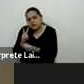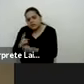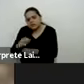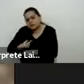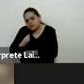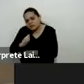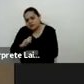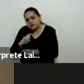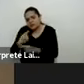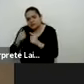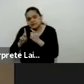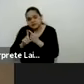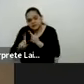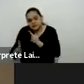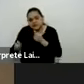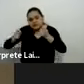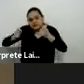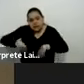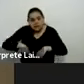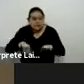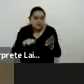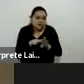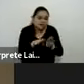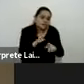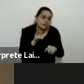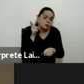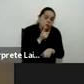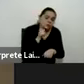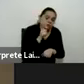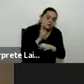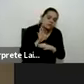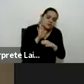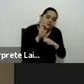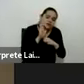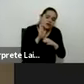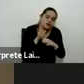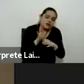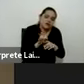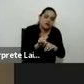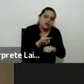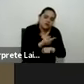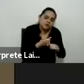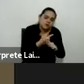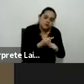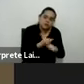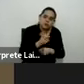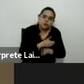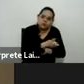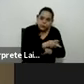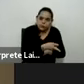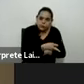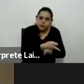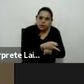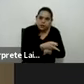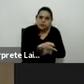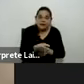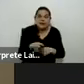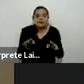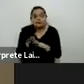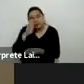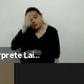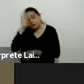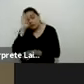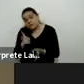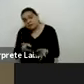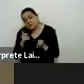Bolsonaro descobriu que a ajuda emergencial não tem relação, ter